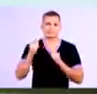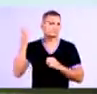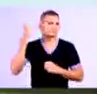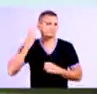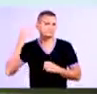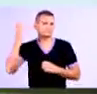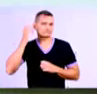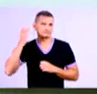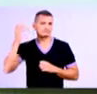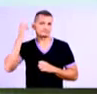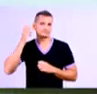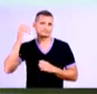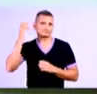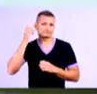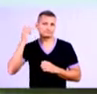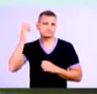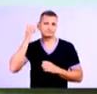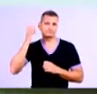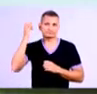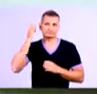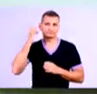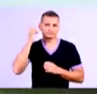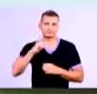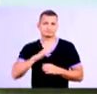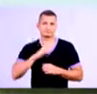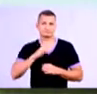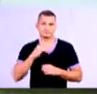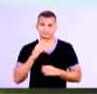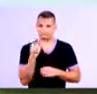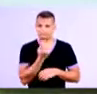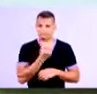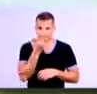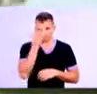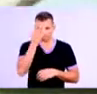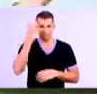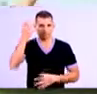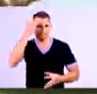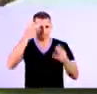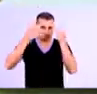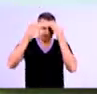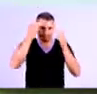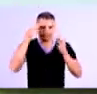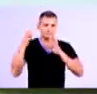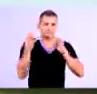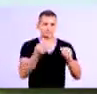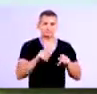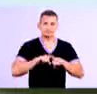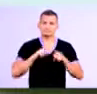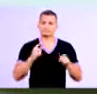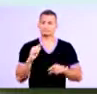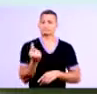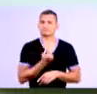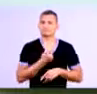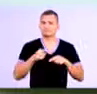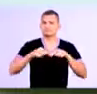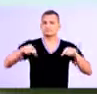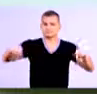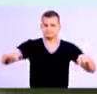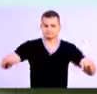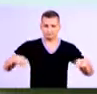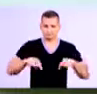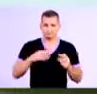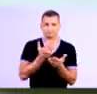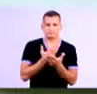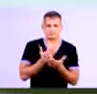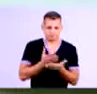danceteria, a gente tem uma facilidade muito grande de memorizar tudo. Mas quando a gente está em sala de aula ali, só a gente e